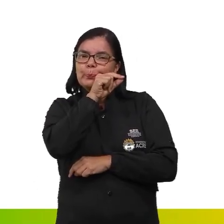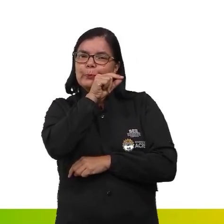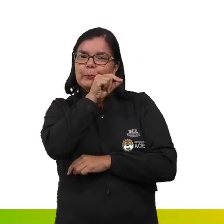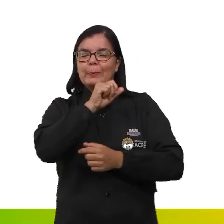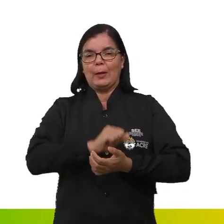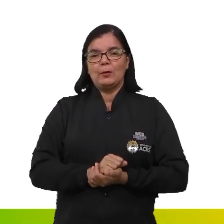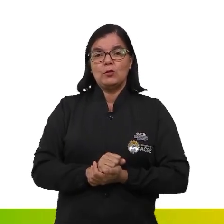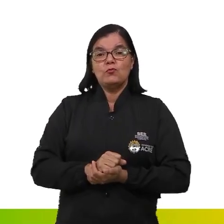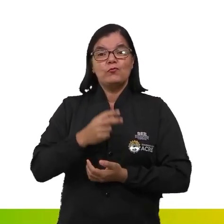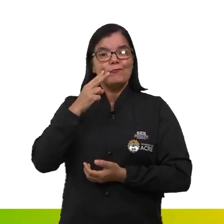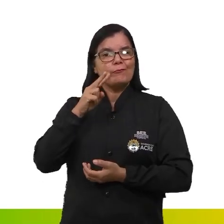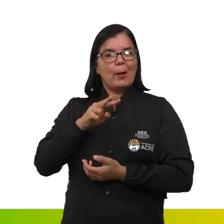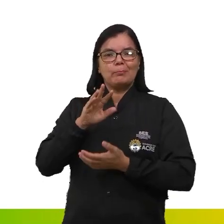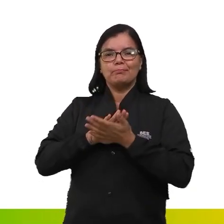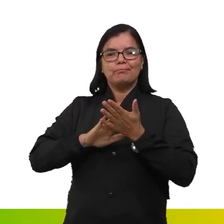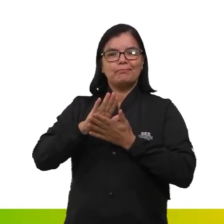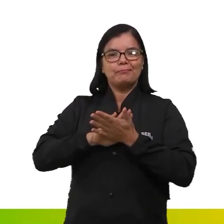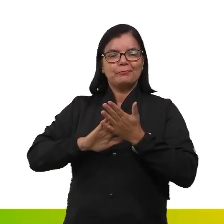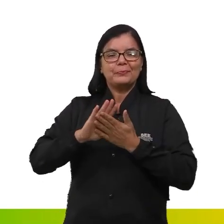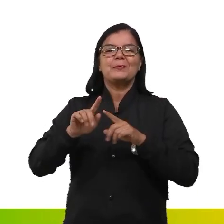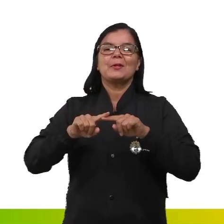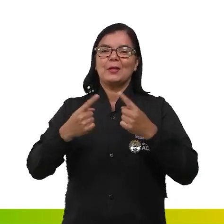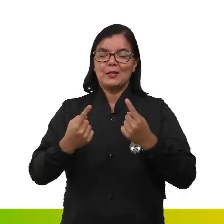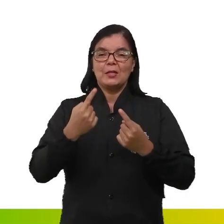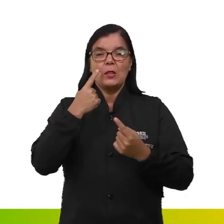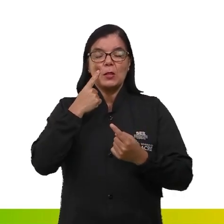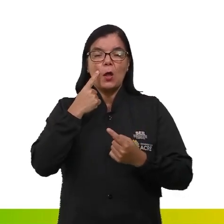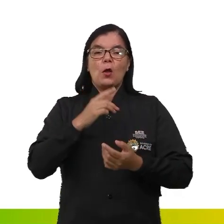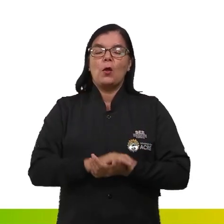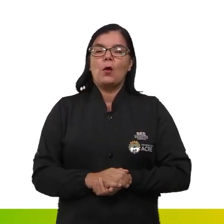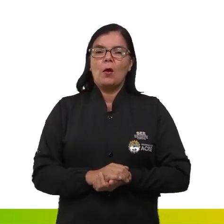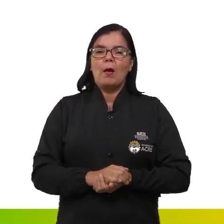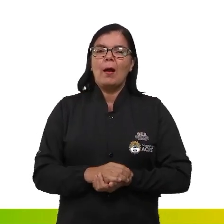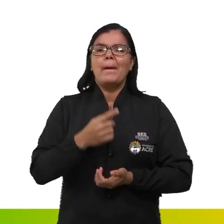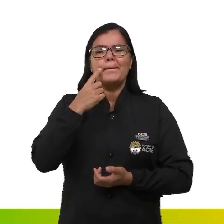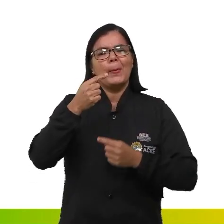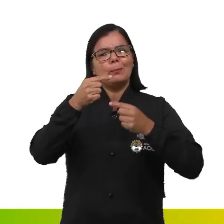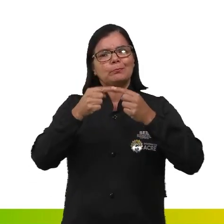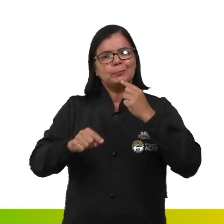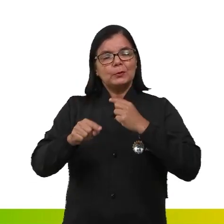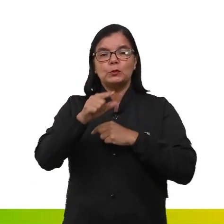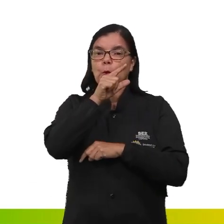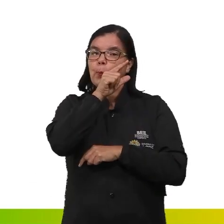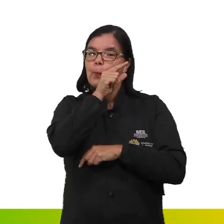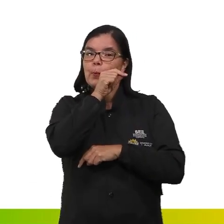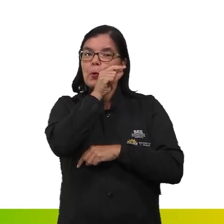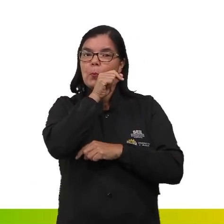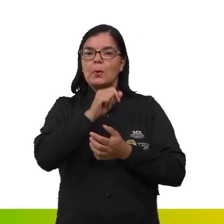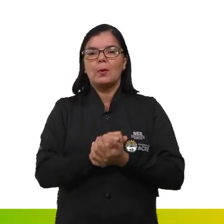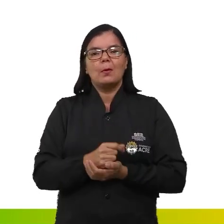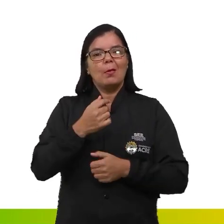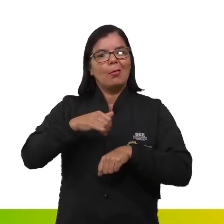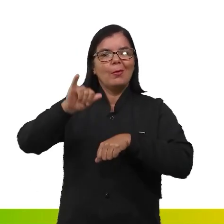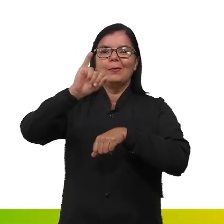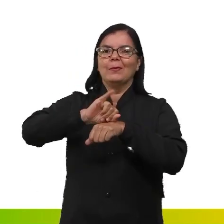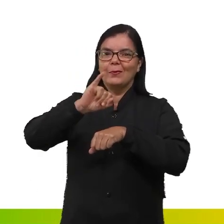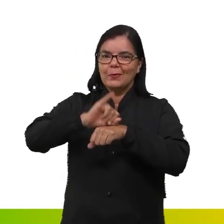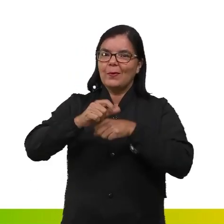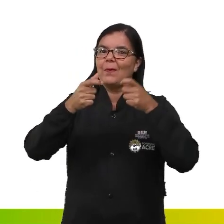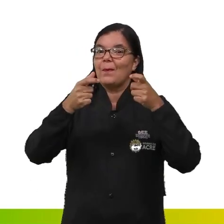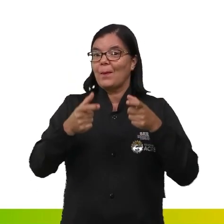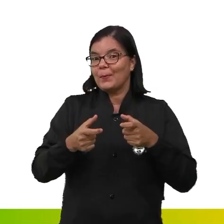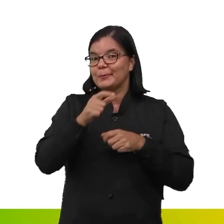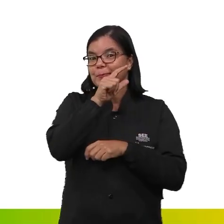não verbal. Só aí com imagem, olha essa placa aí, proibido aí o pássaro e olha onde o